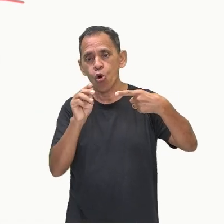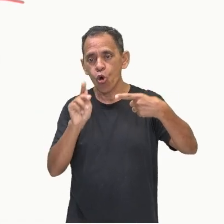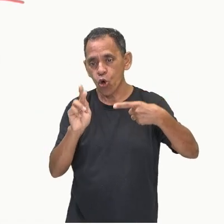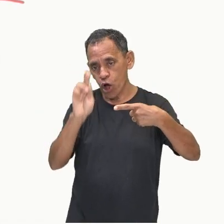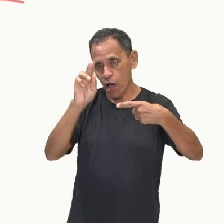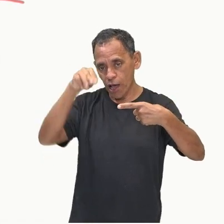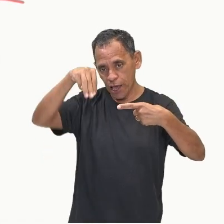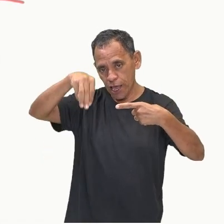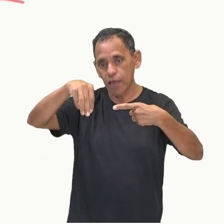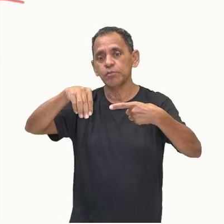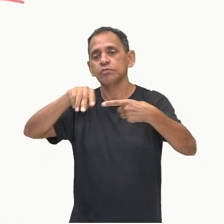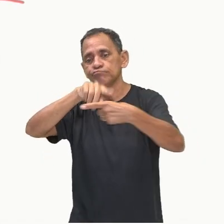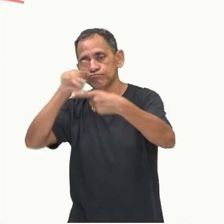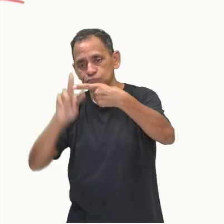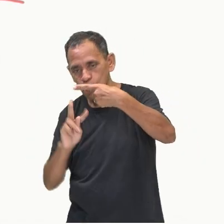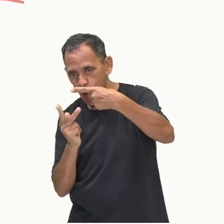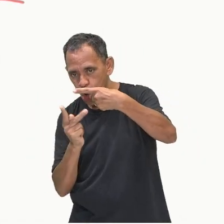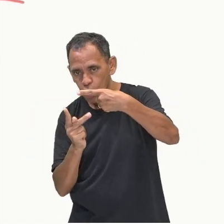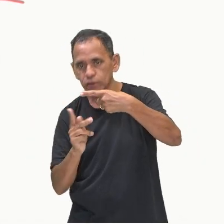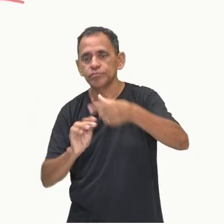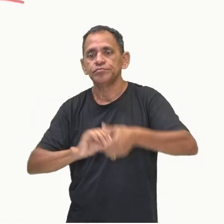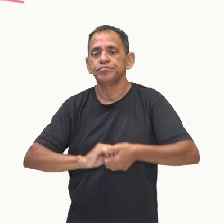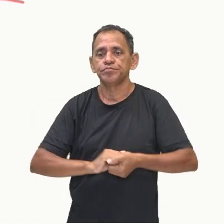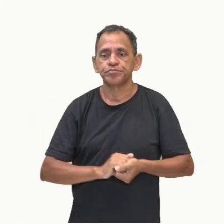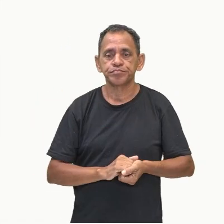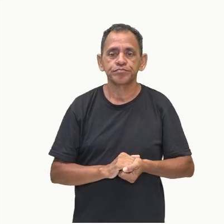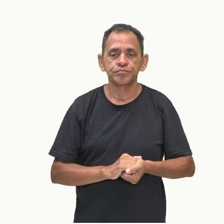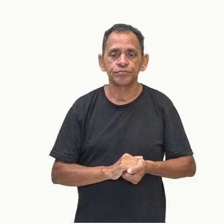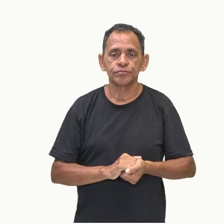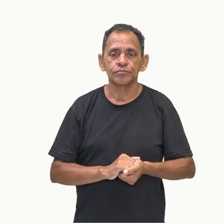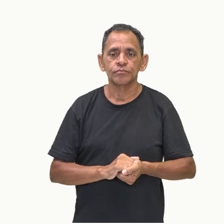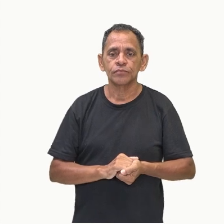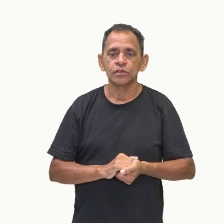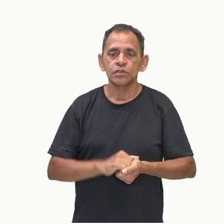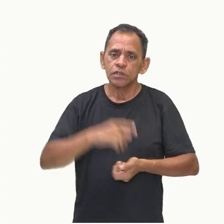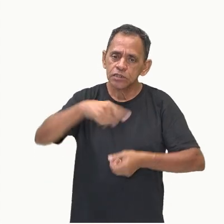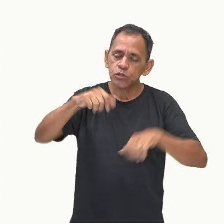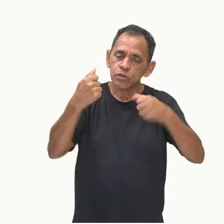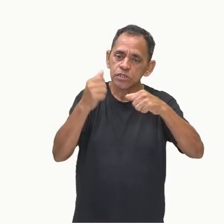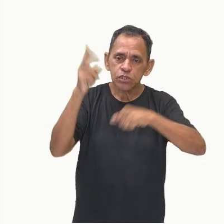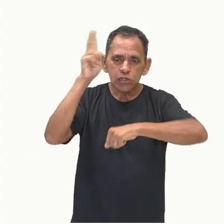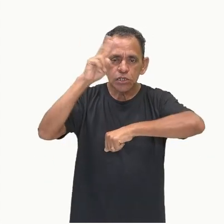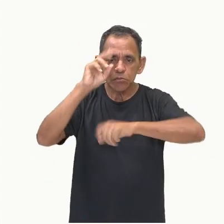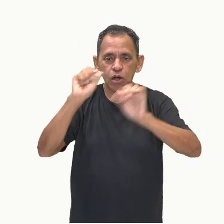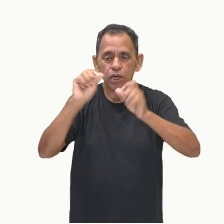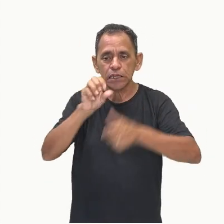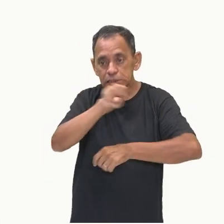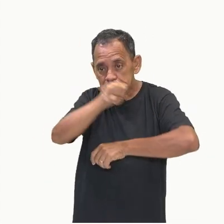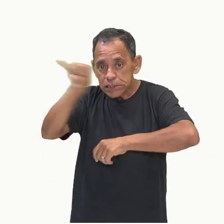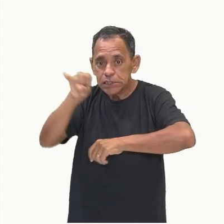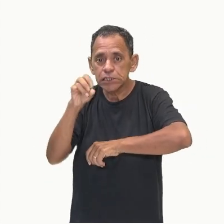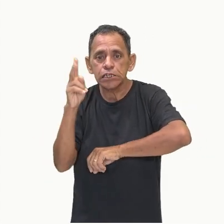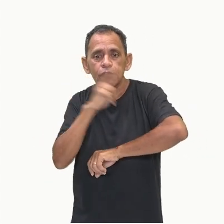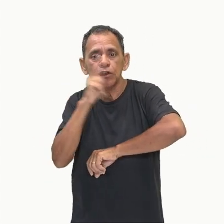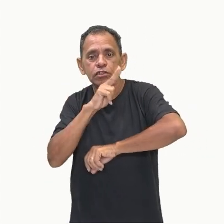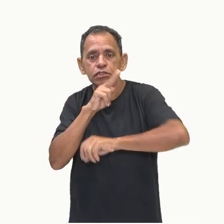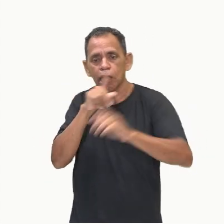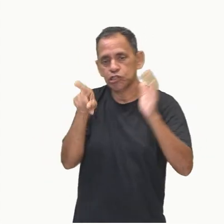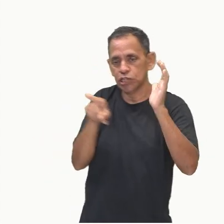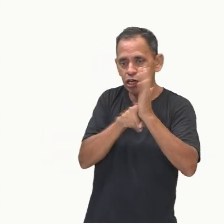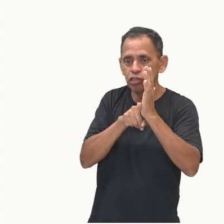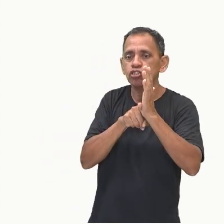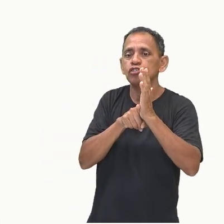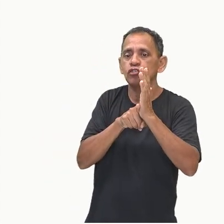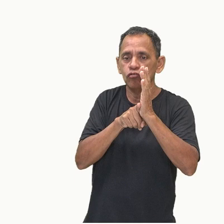expresso em segundos ou em horas tá e lembrem-se gente se a velocidade for negativa movimento